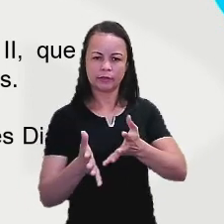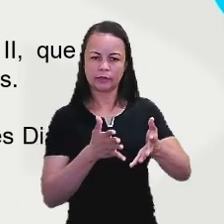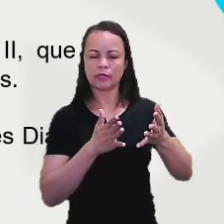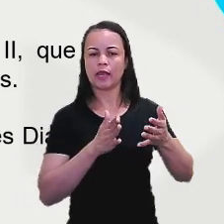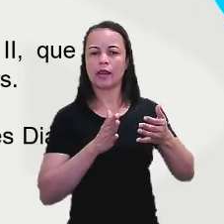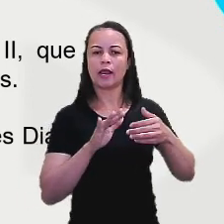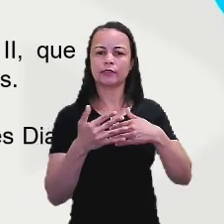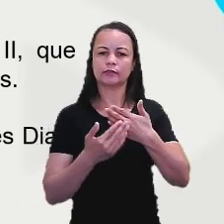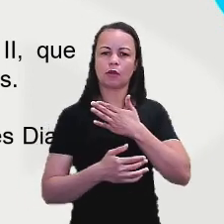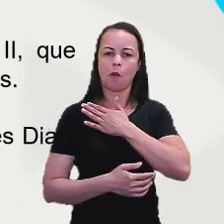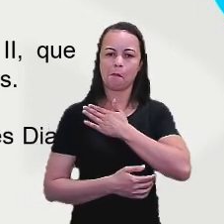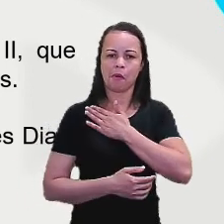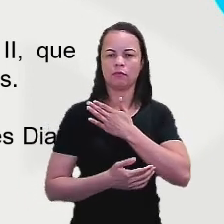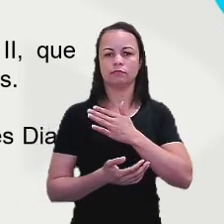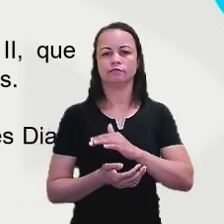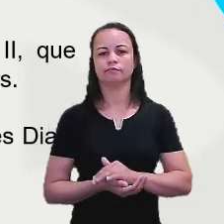pátria.